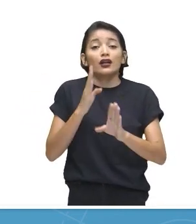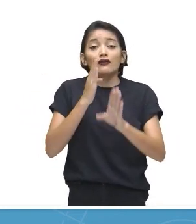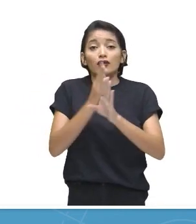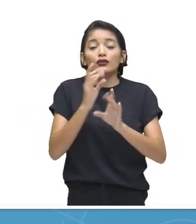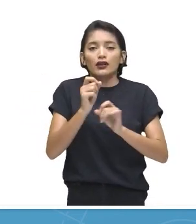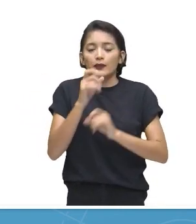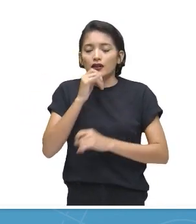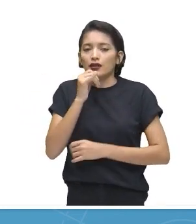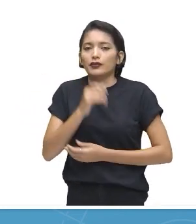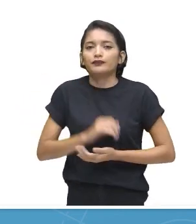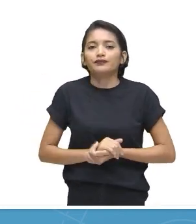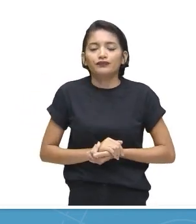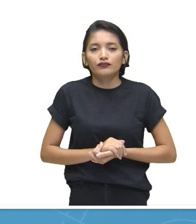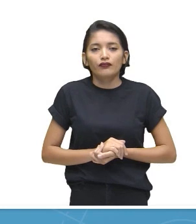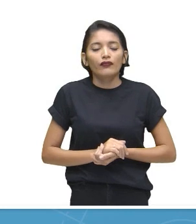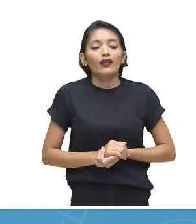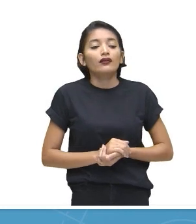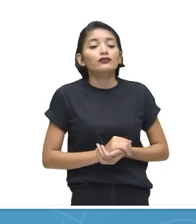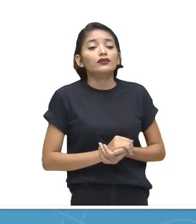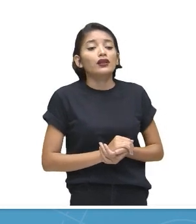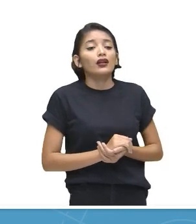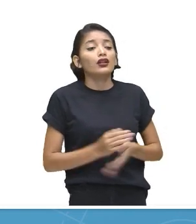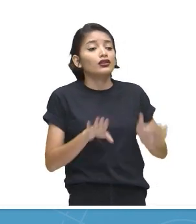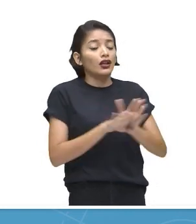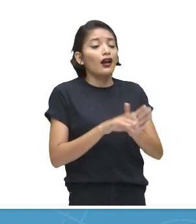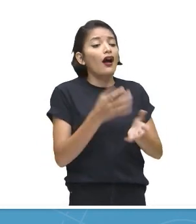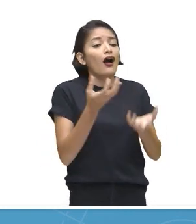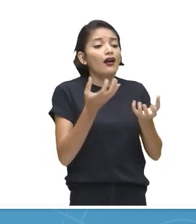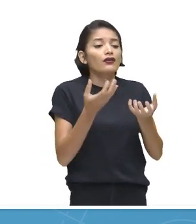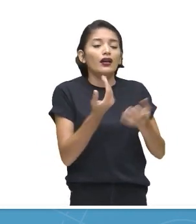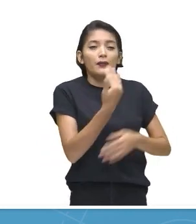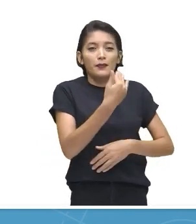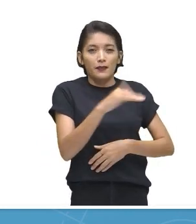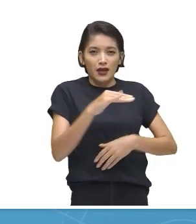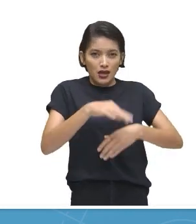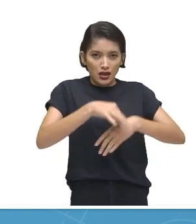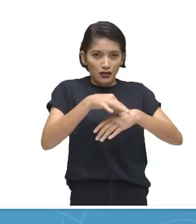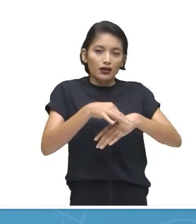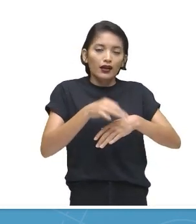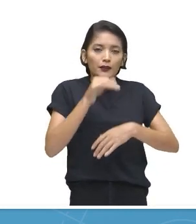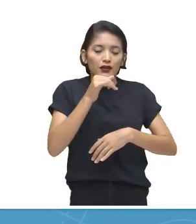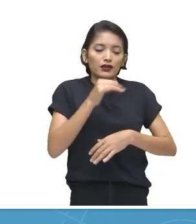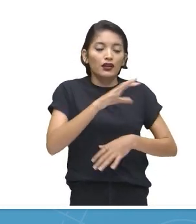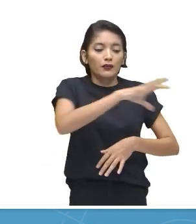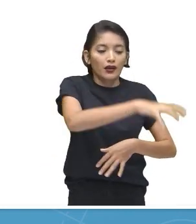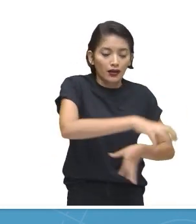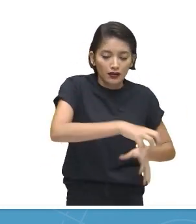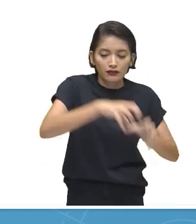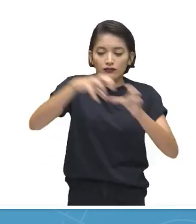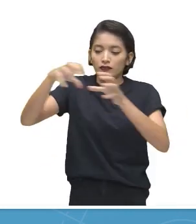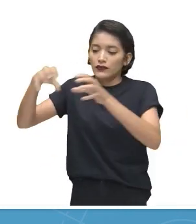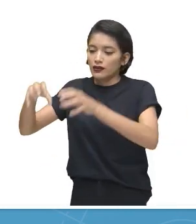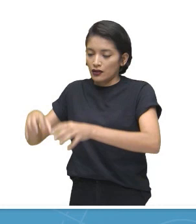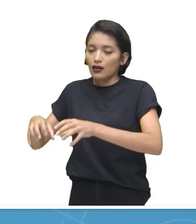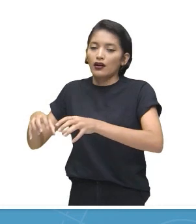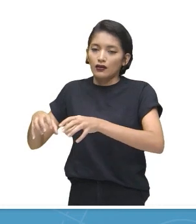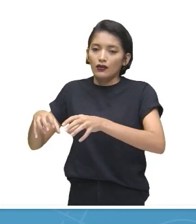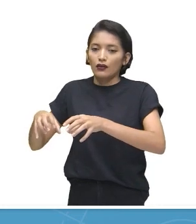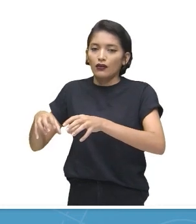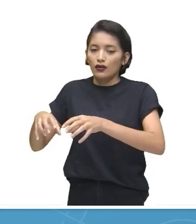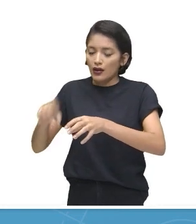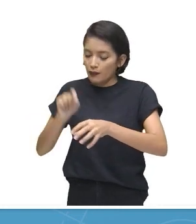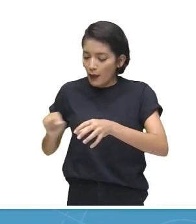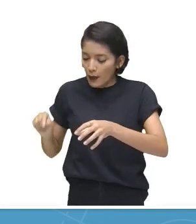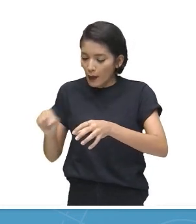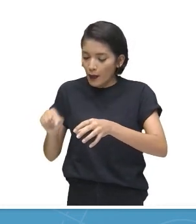Você chega lá e diz, eu quero meio quilo de carne. Aí o açougueiro vem, traz ali 500 gramas de carne,